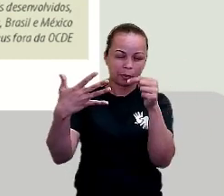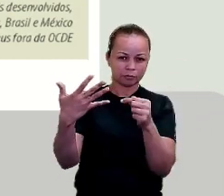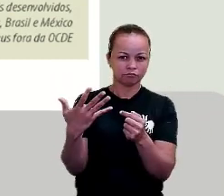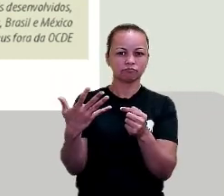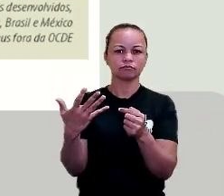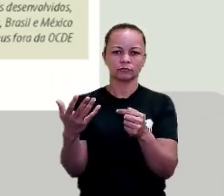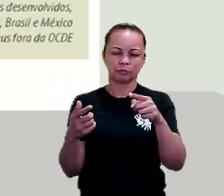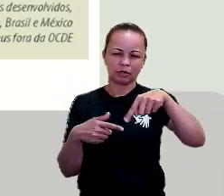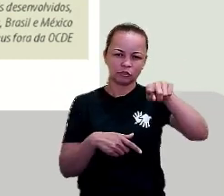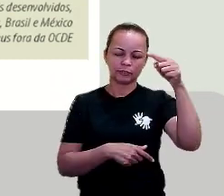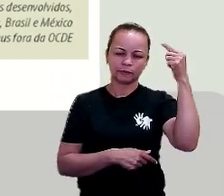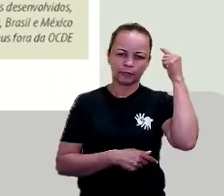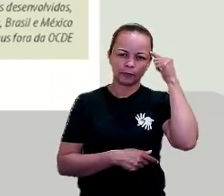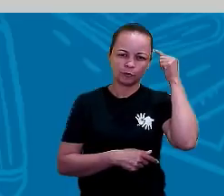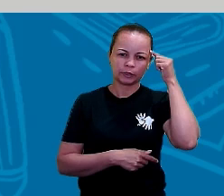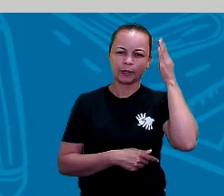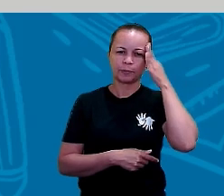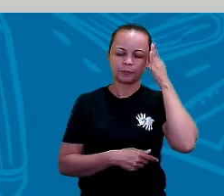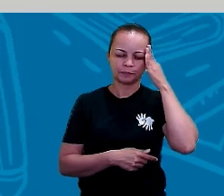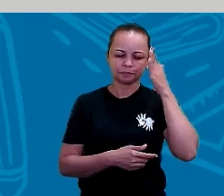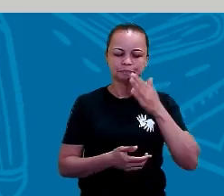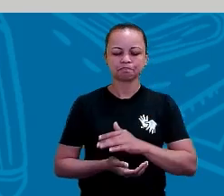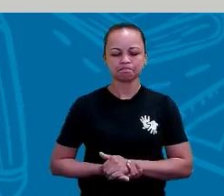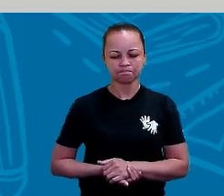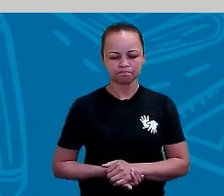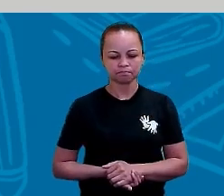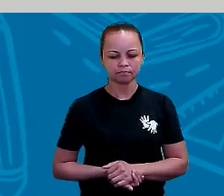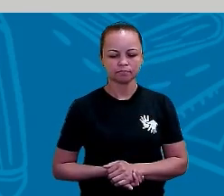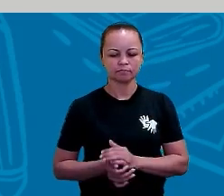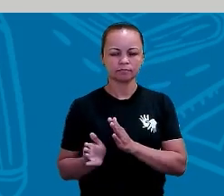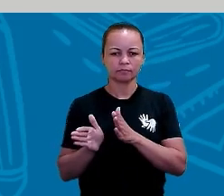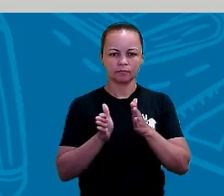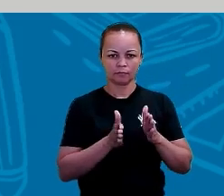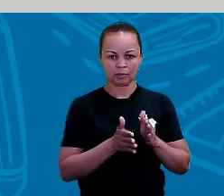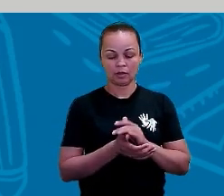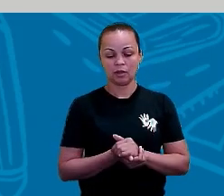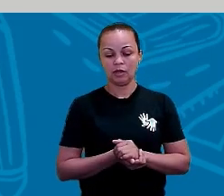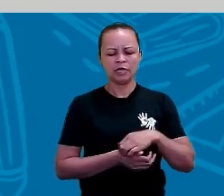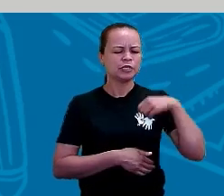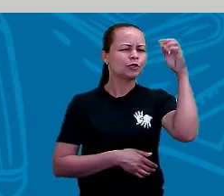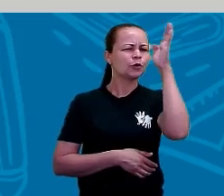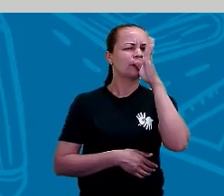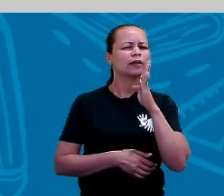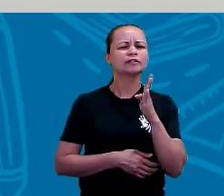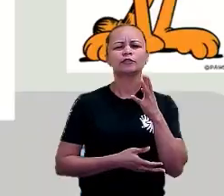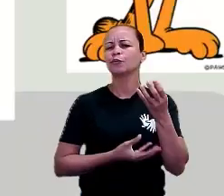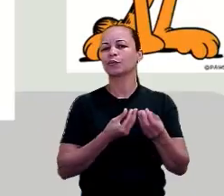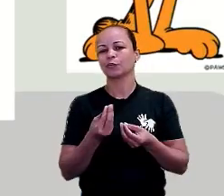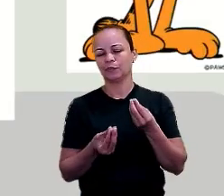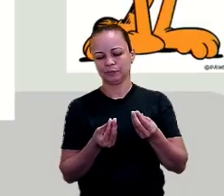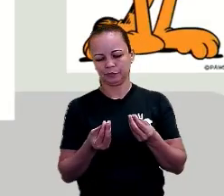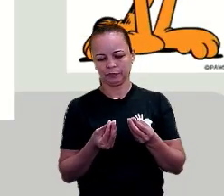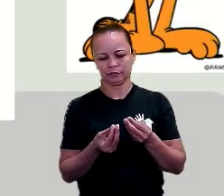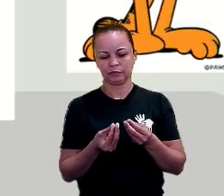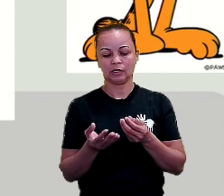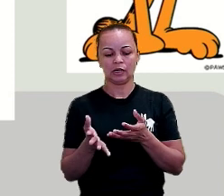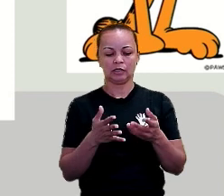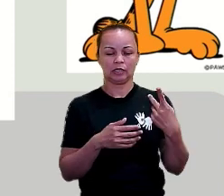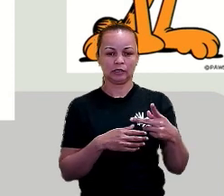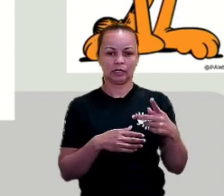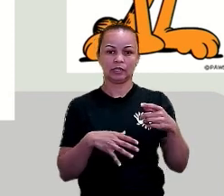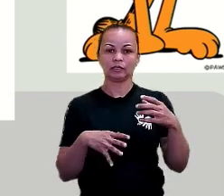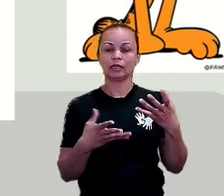uma ideia. Tá certo? Seguindo. E o Brasil, como é que a gente tá? Total de produção de